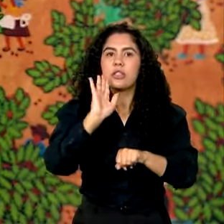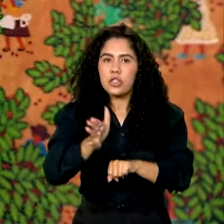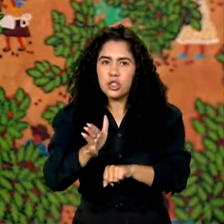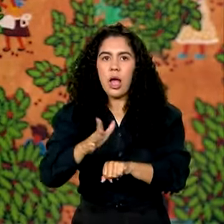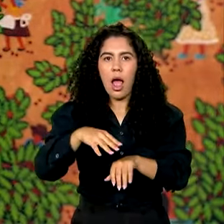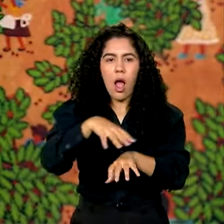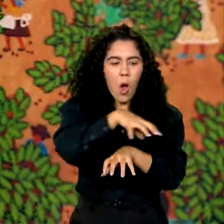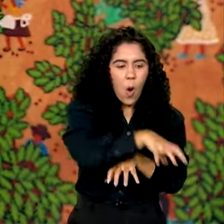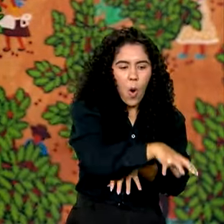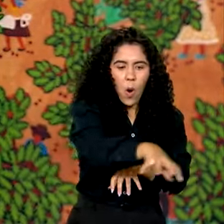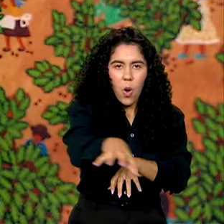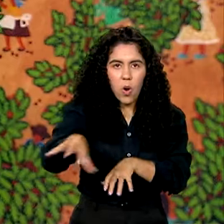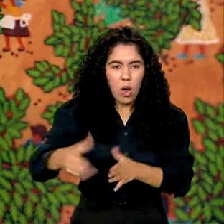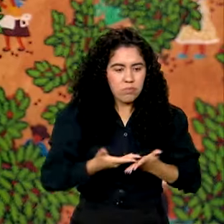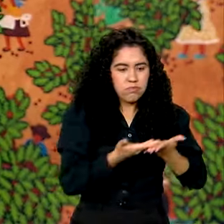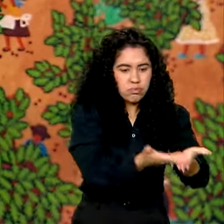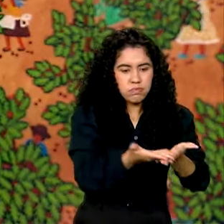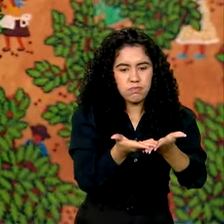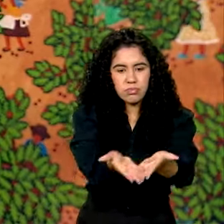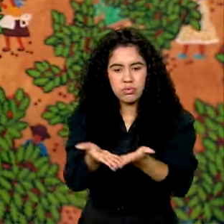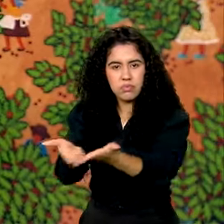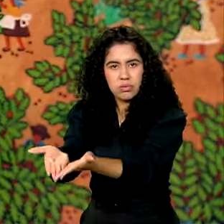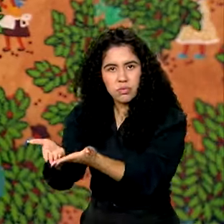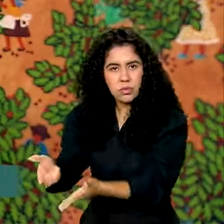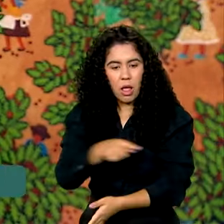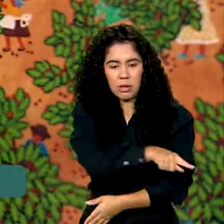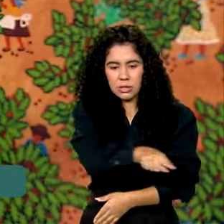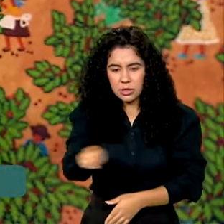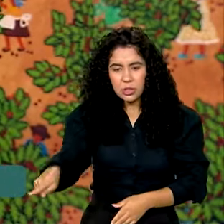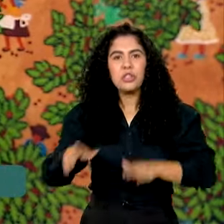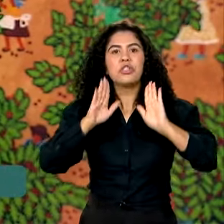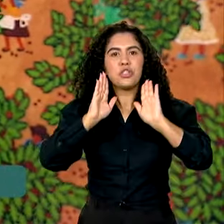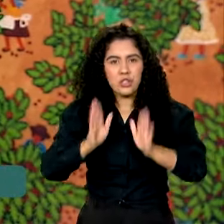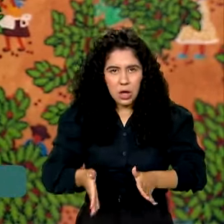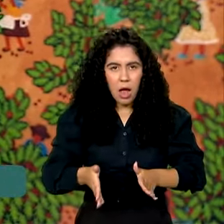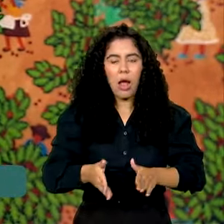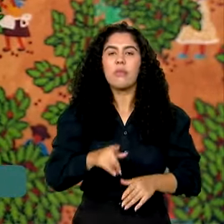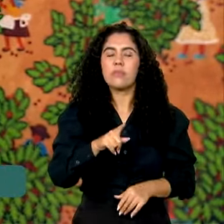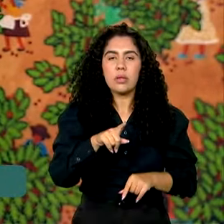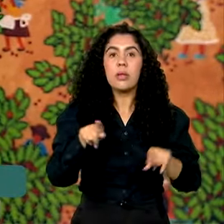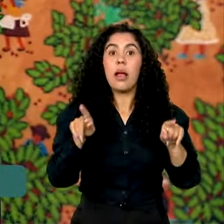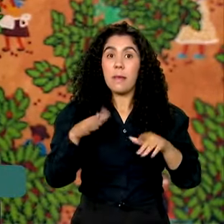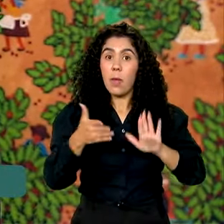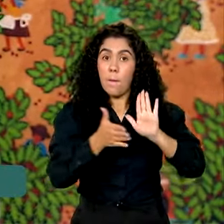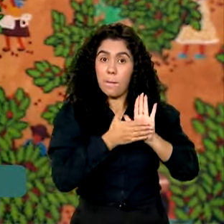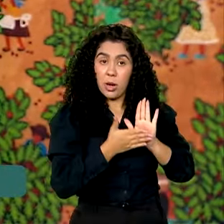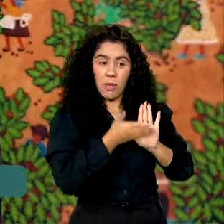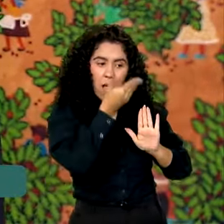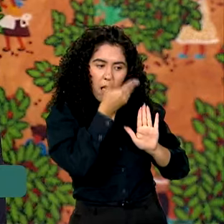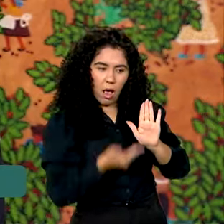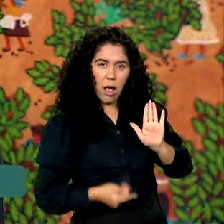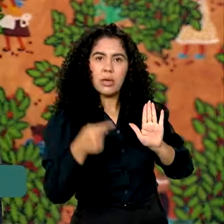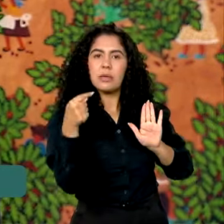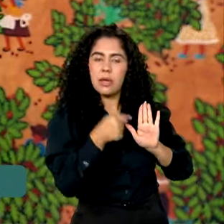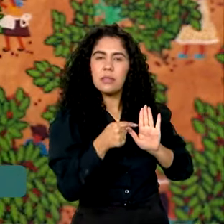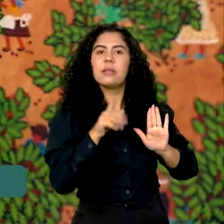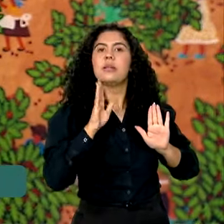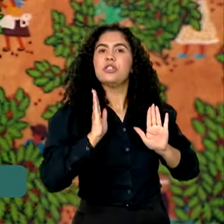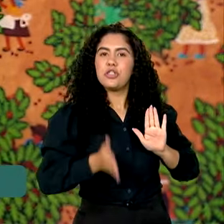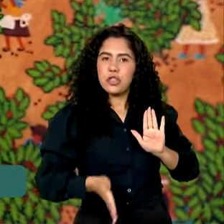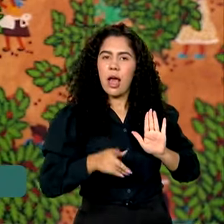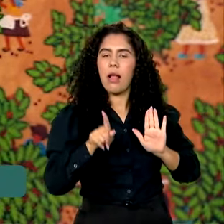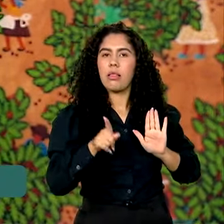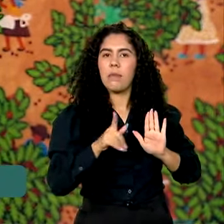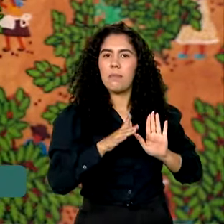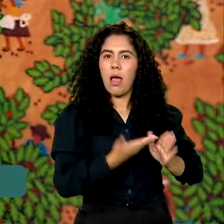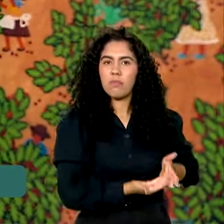da Justiça e da Segurança Pública, que emitiram seus pareceres. Esta proposta foi enviada também